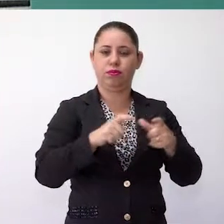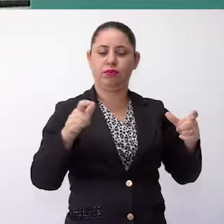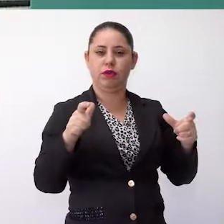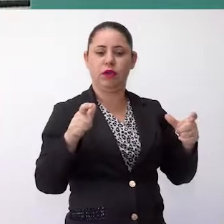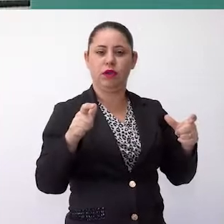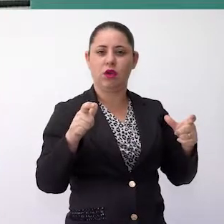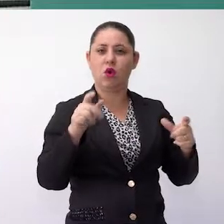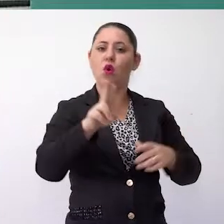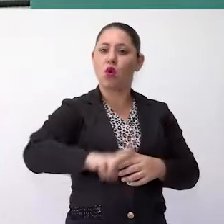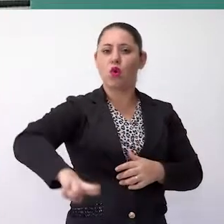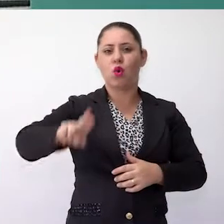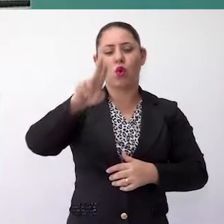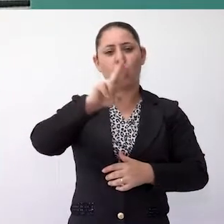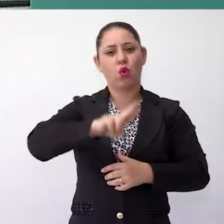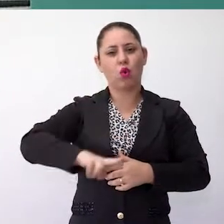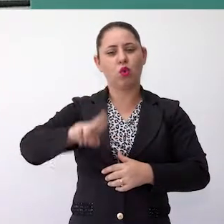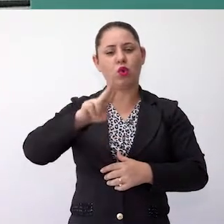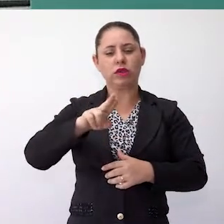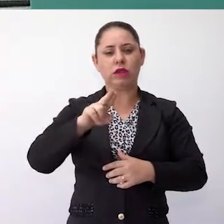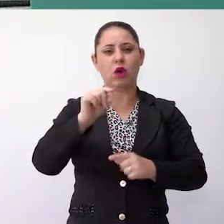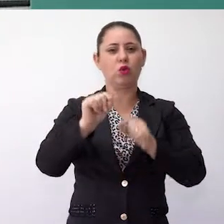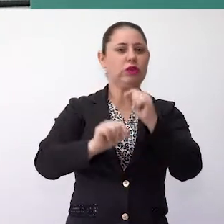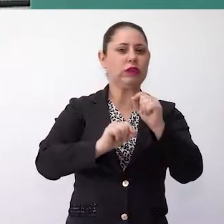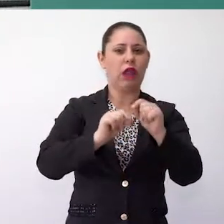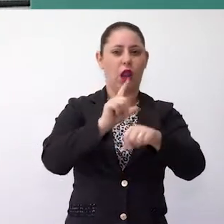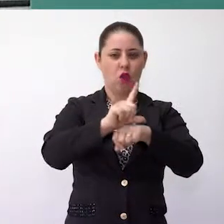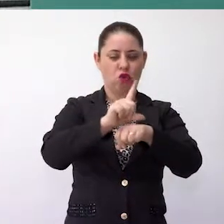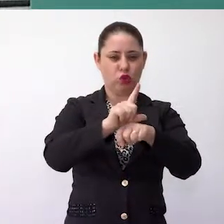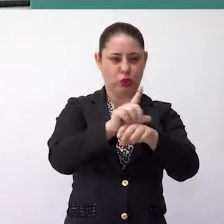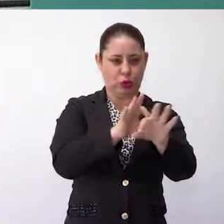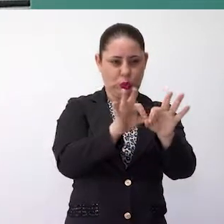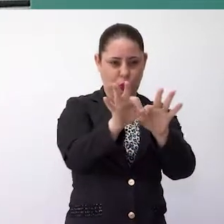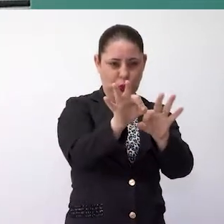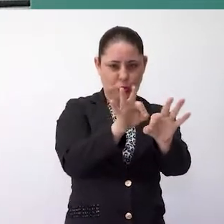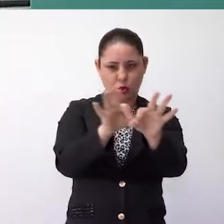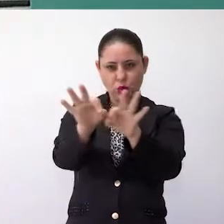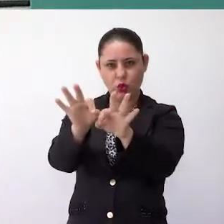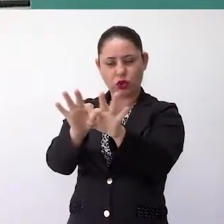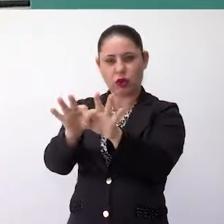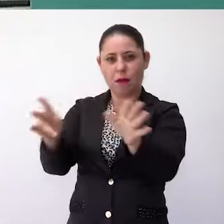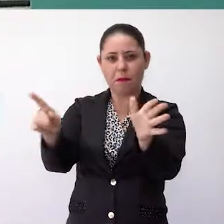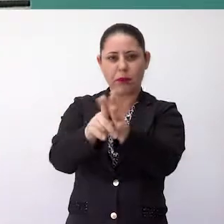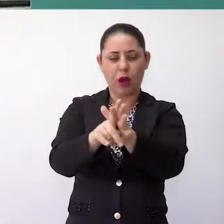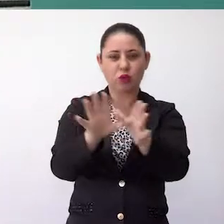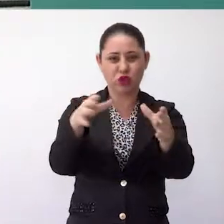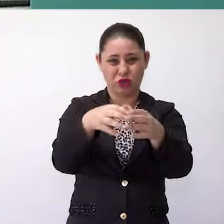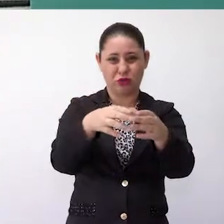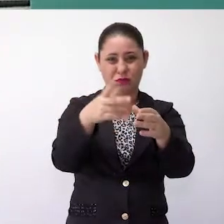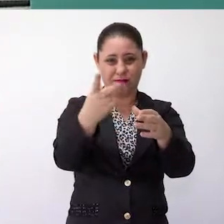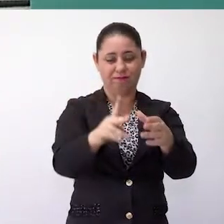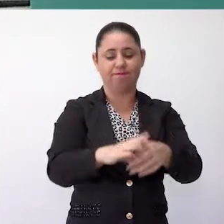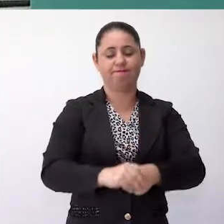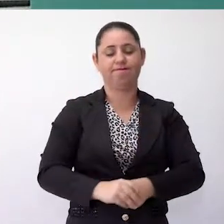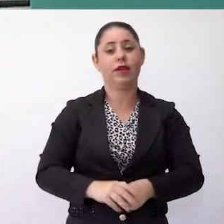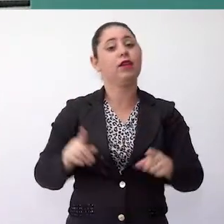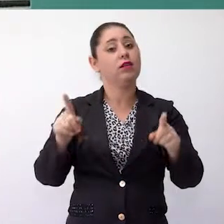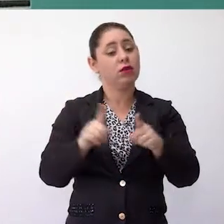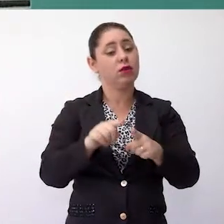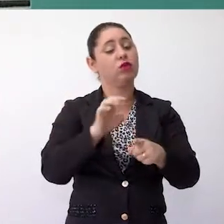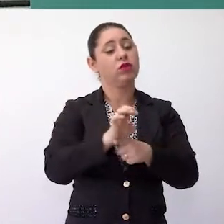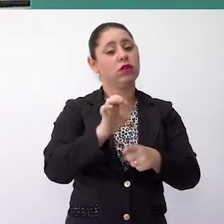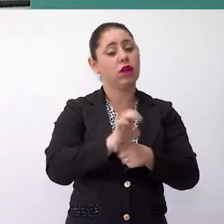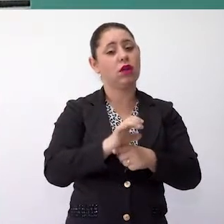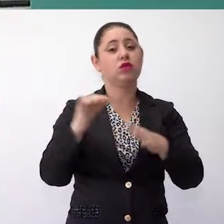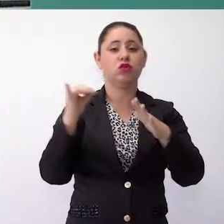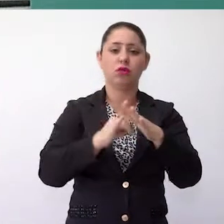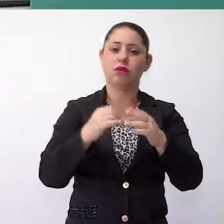eles utilizam a cadeia logística um do outro, e nós, órgãos do Estado, temos também que atuar